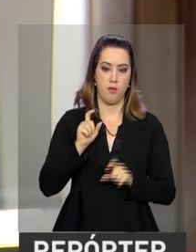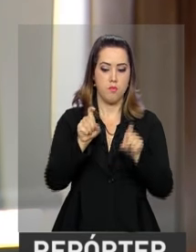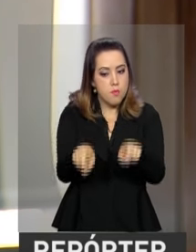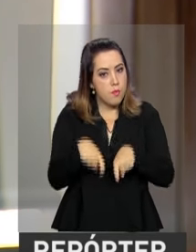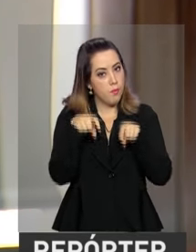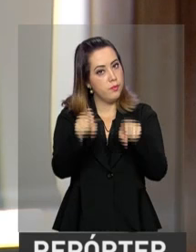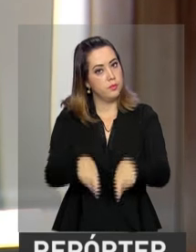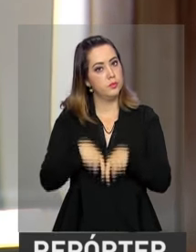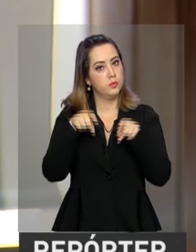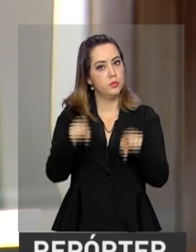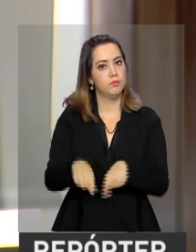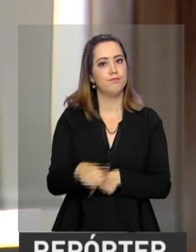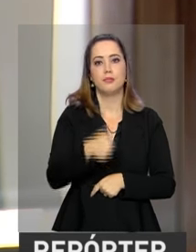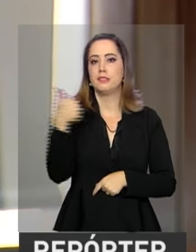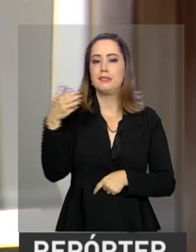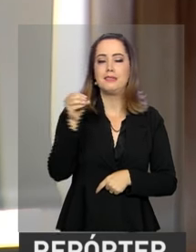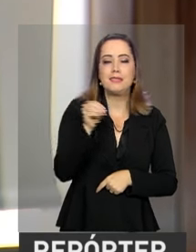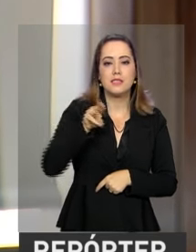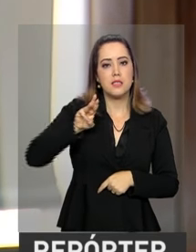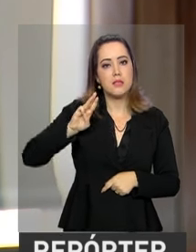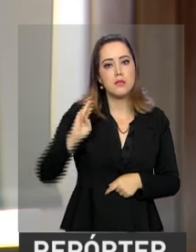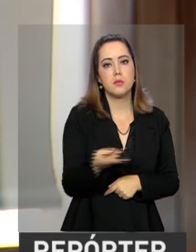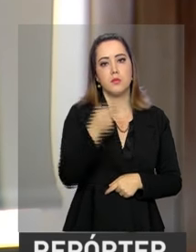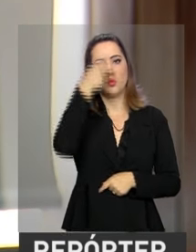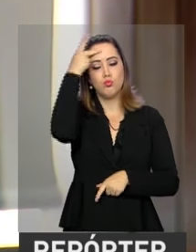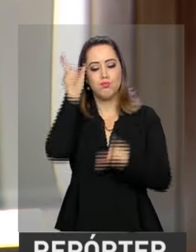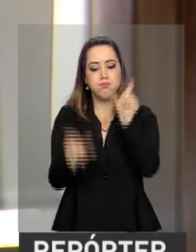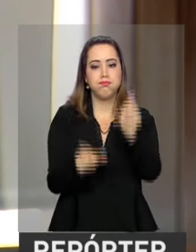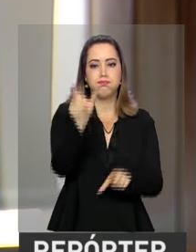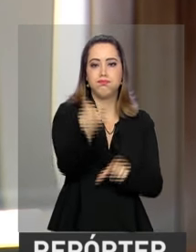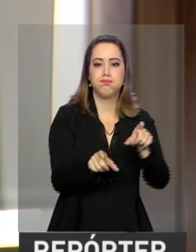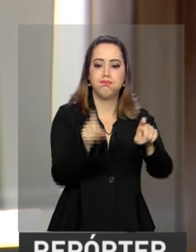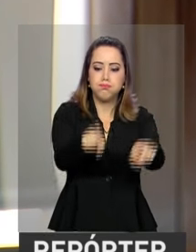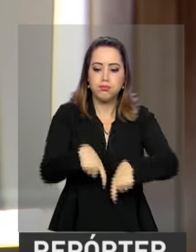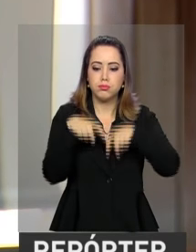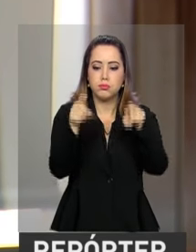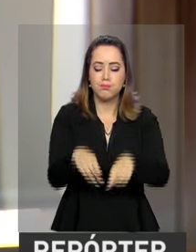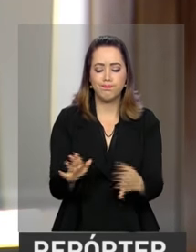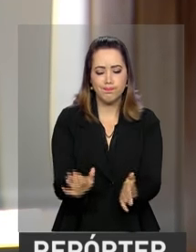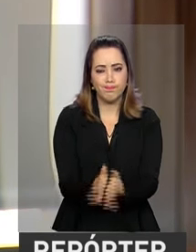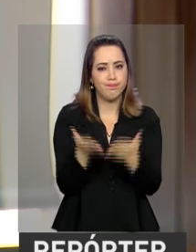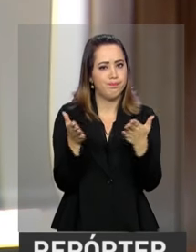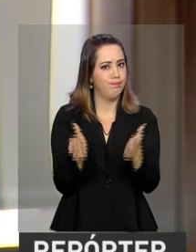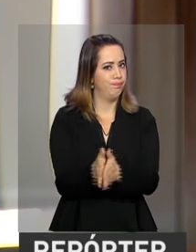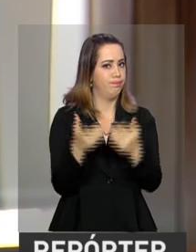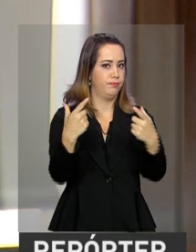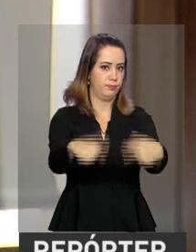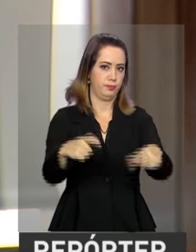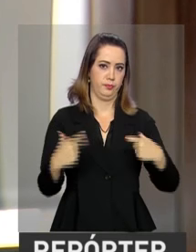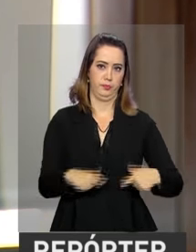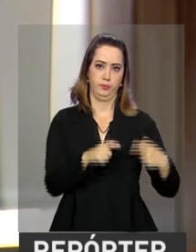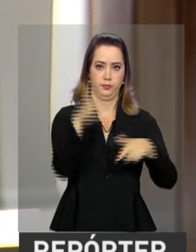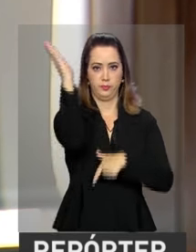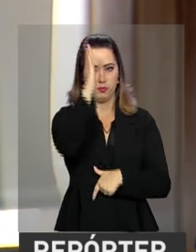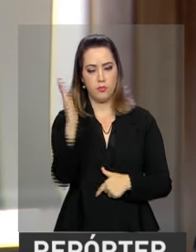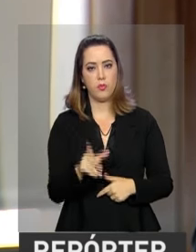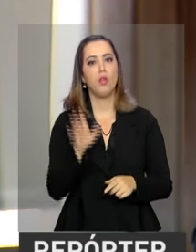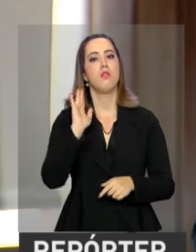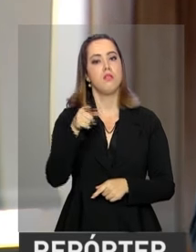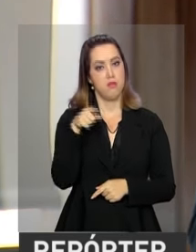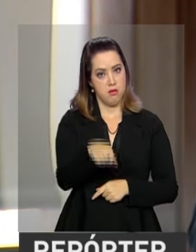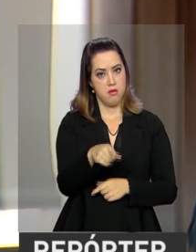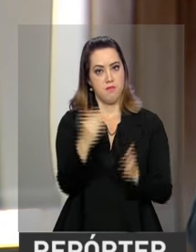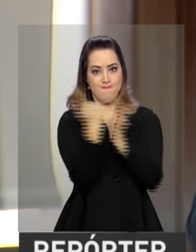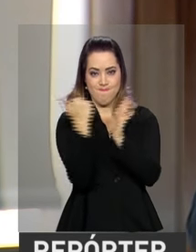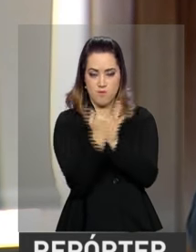pega 10 milhões de pessoas no campo, nas áreas mais pobres do Brasil, e isso foi o maior programa de combate à